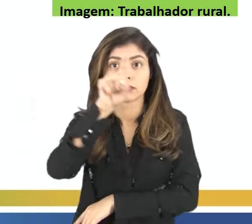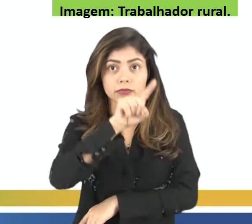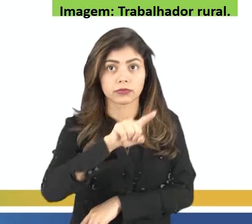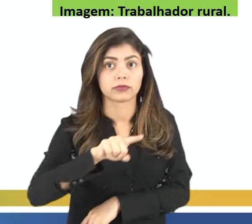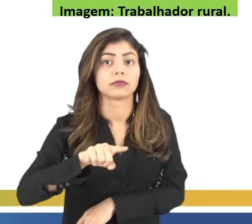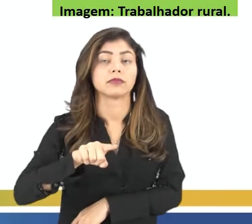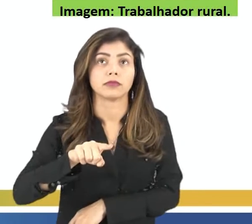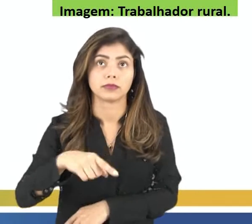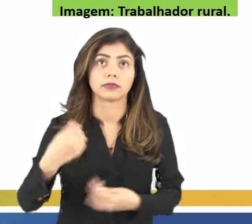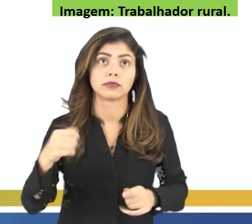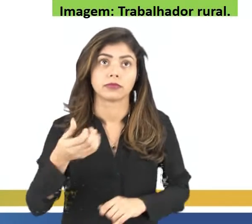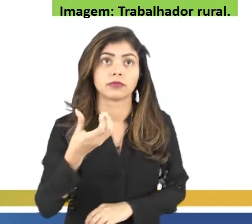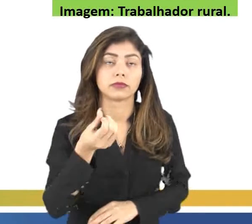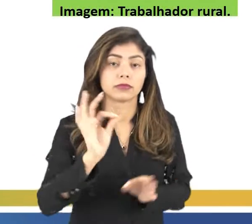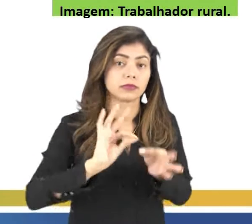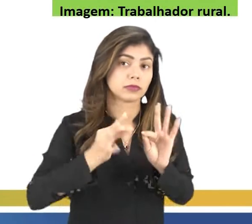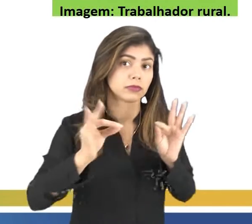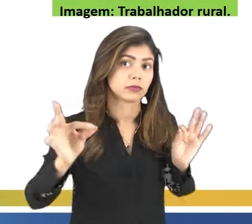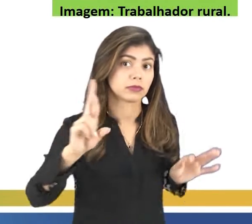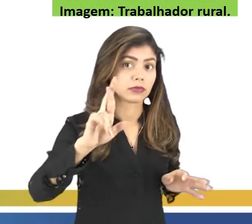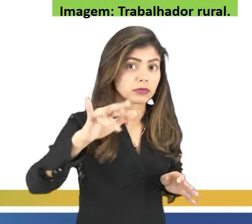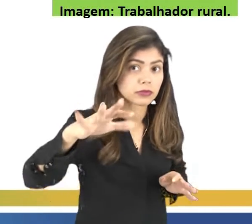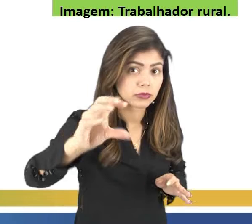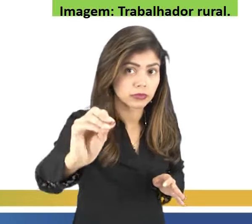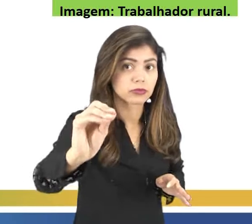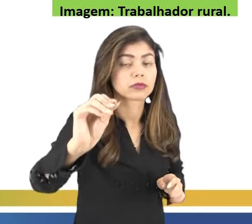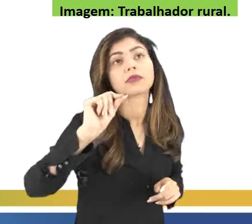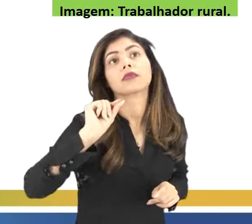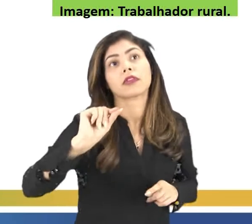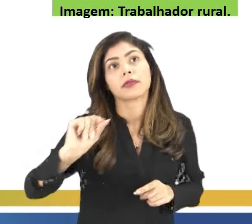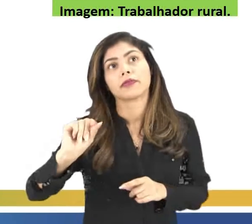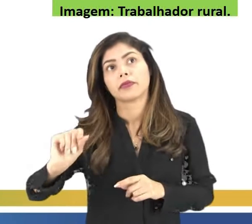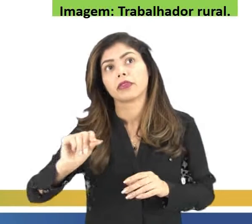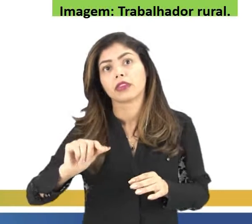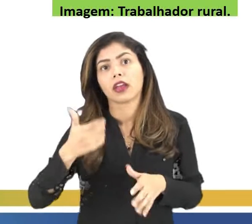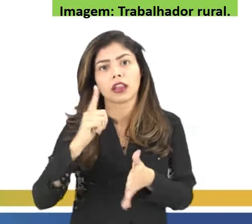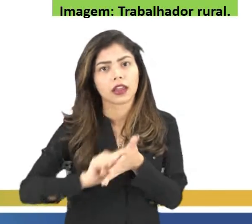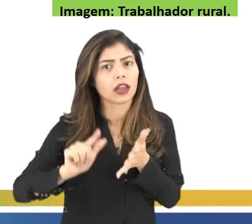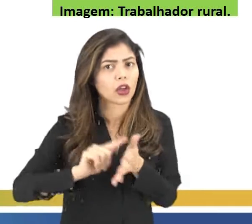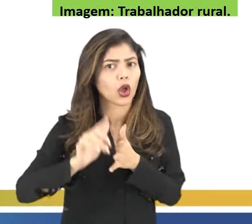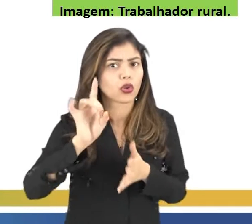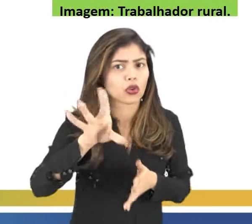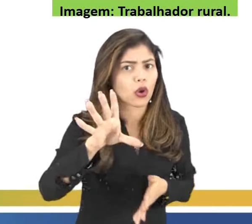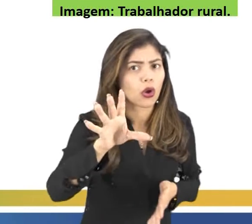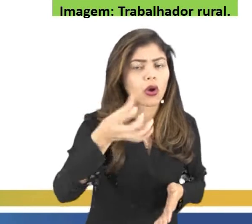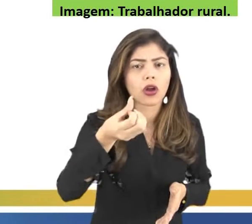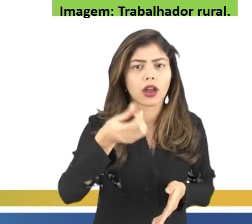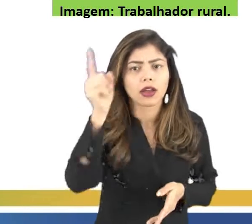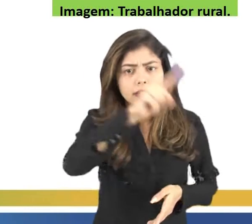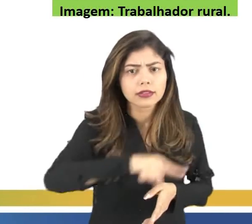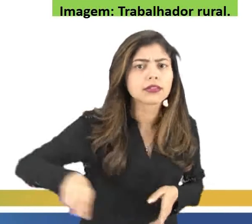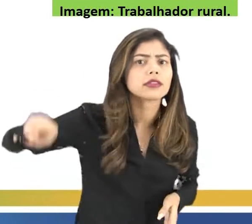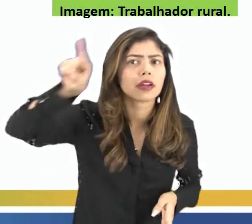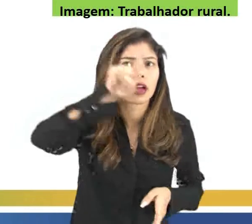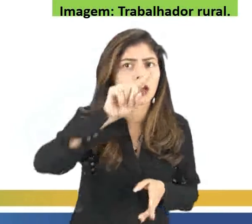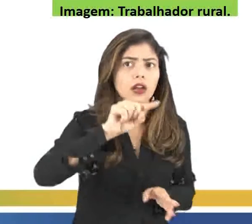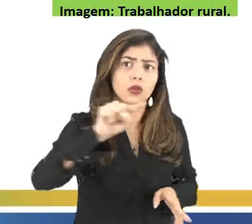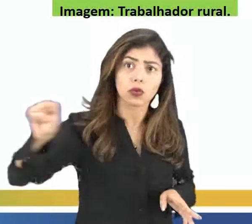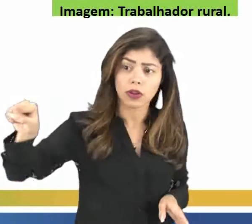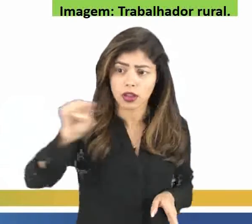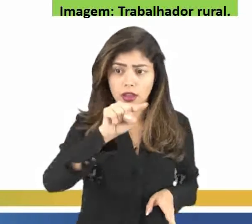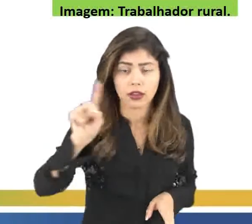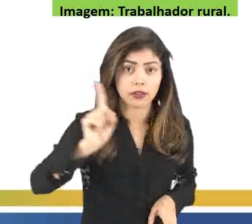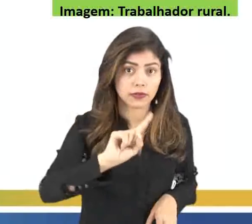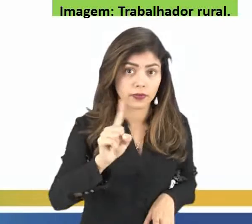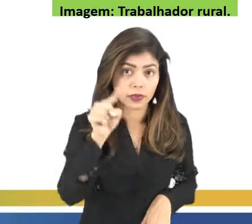esse terreno tem 6 metros de raio. Então ele não está limpando só aquele segmento de reta que representa o